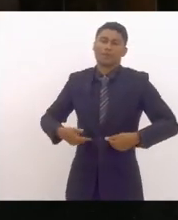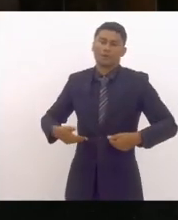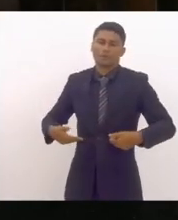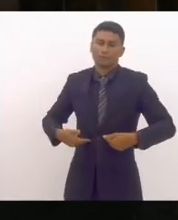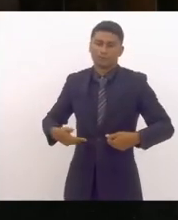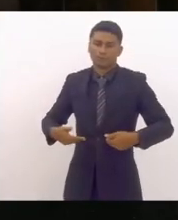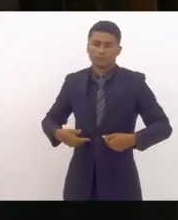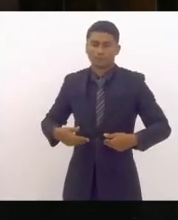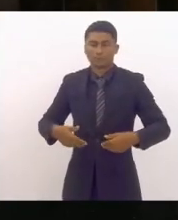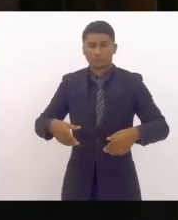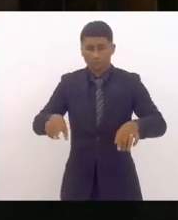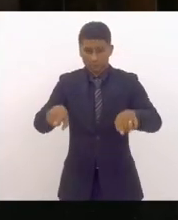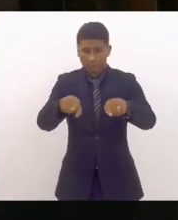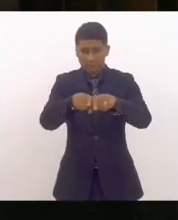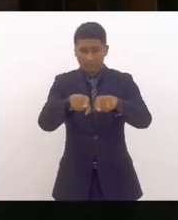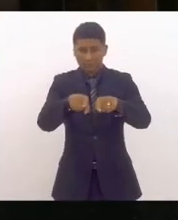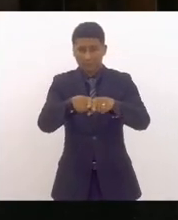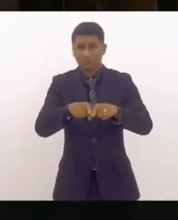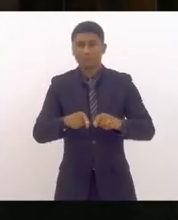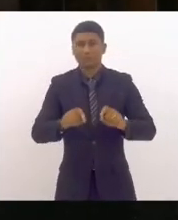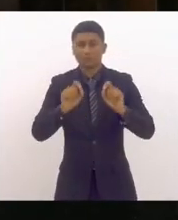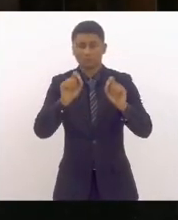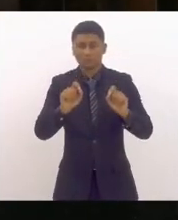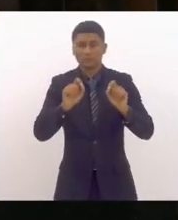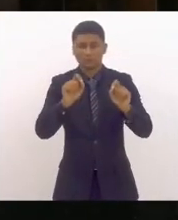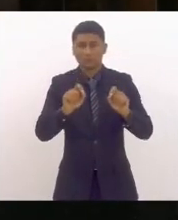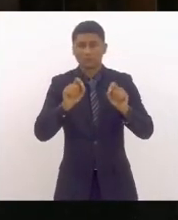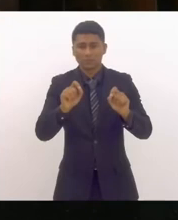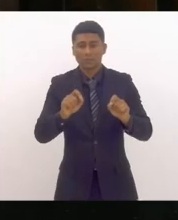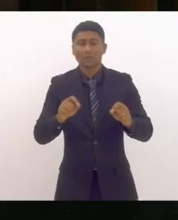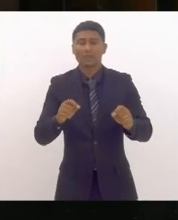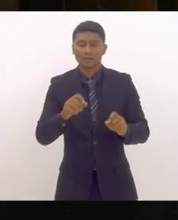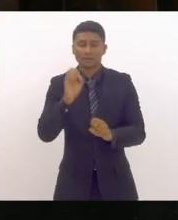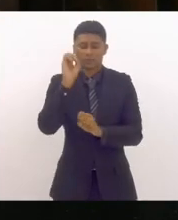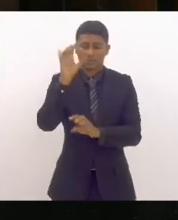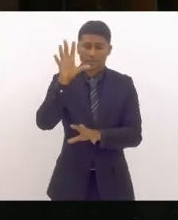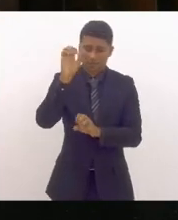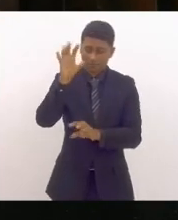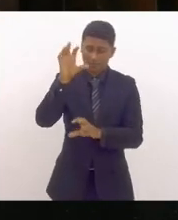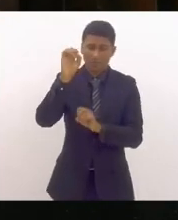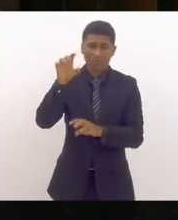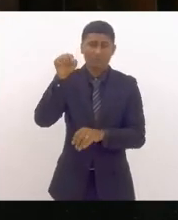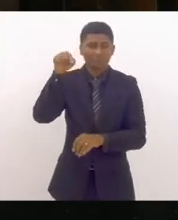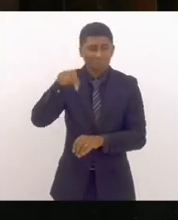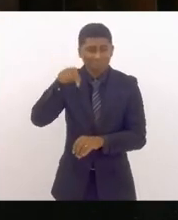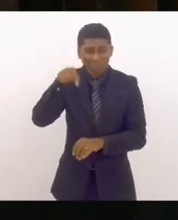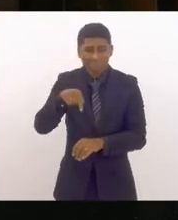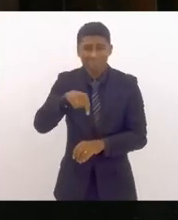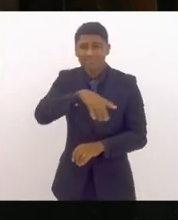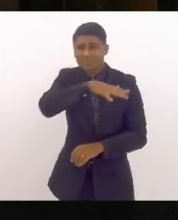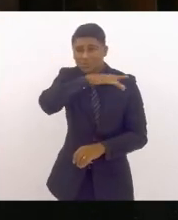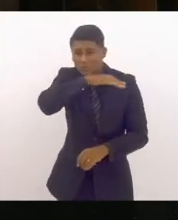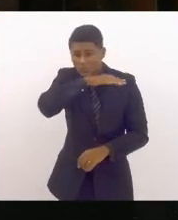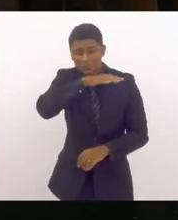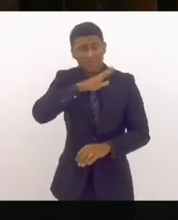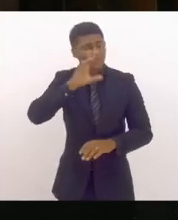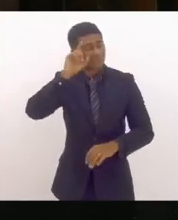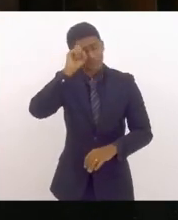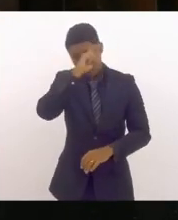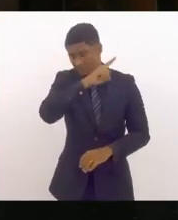é a falta ou a precariedade da Educação do nosso povo principalmente povo vai